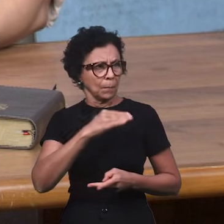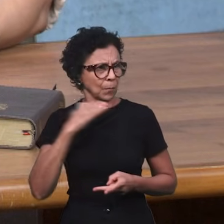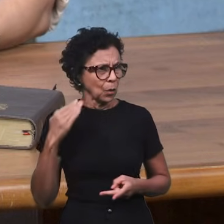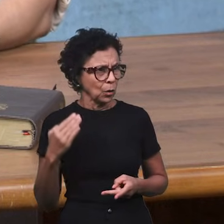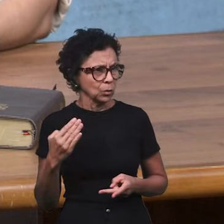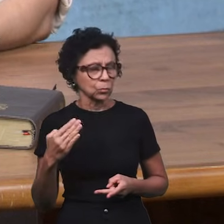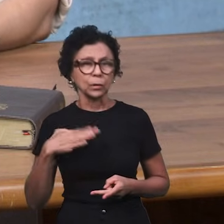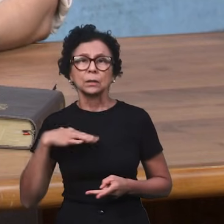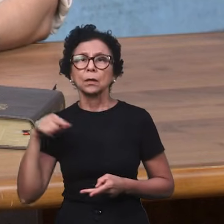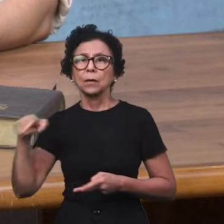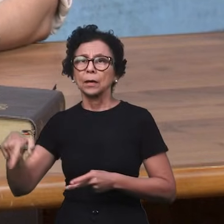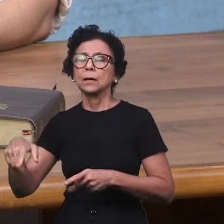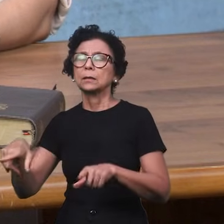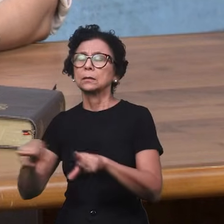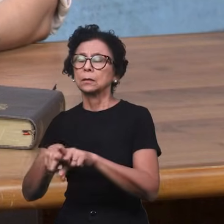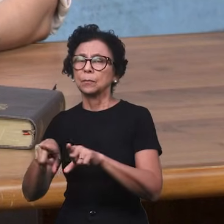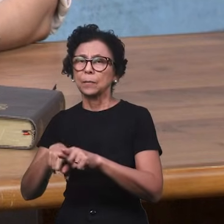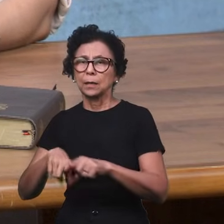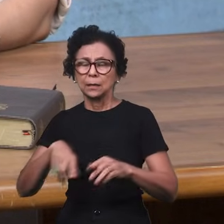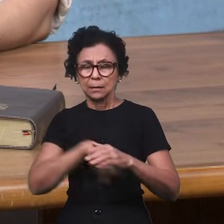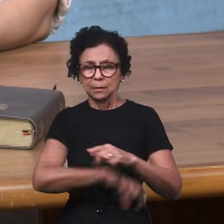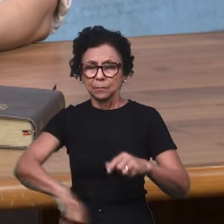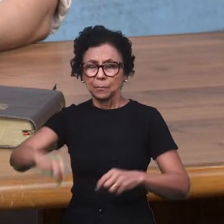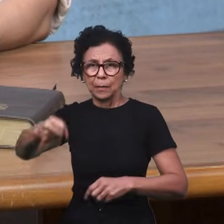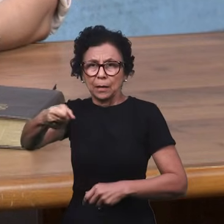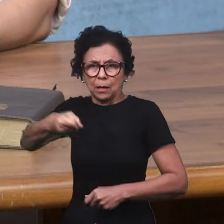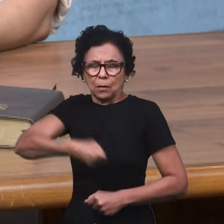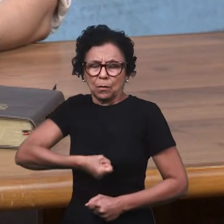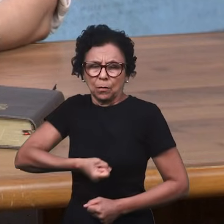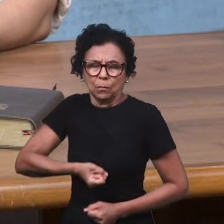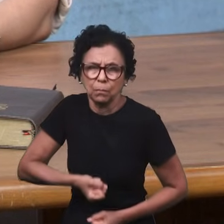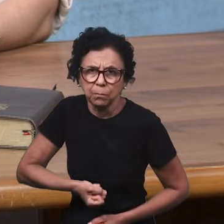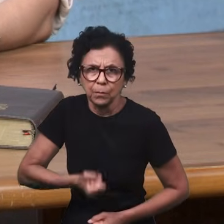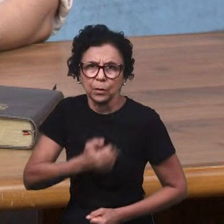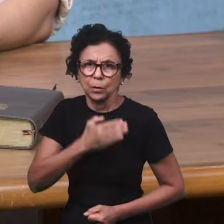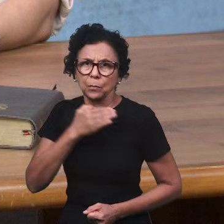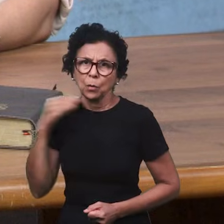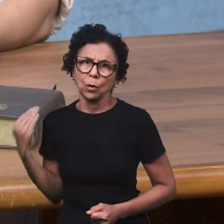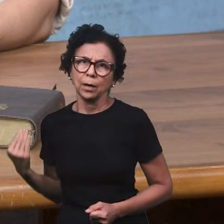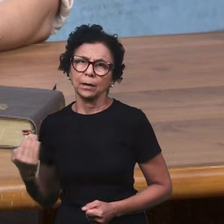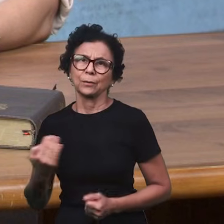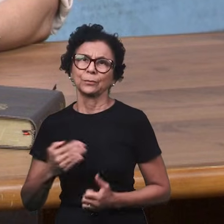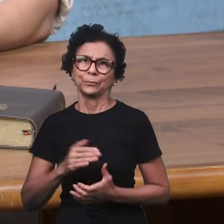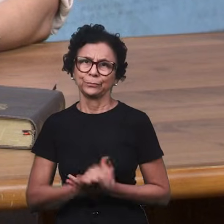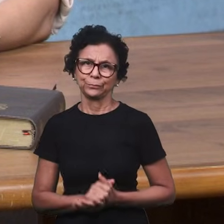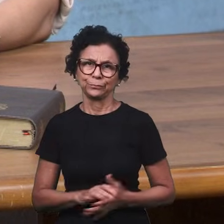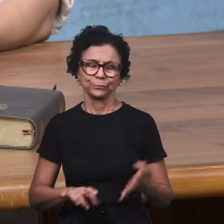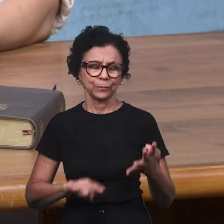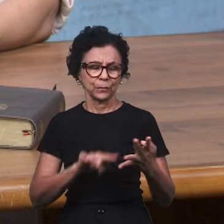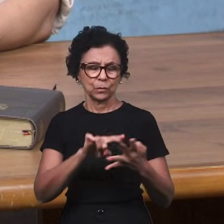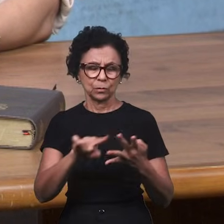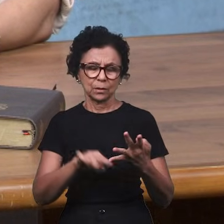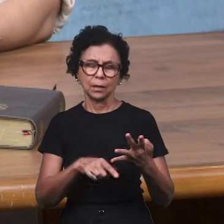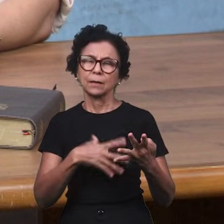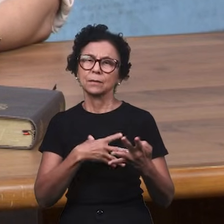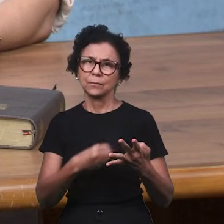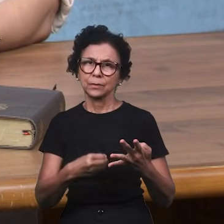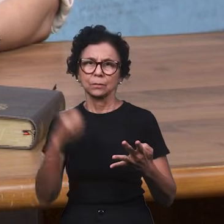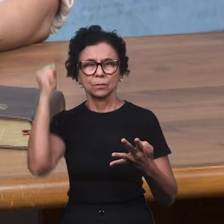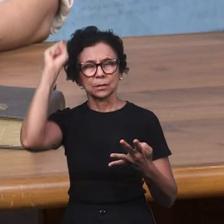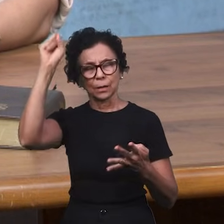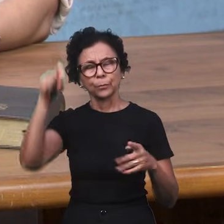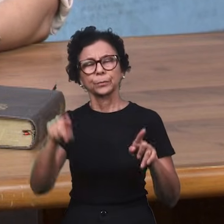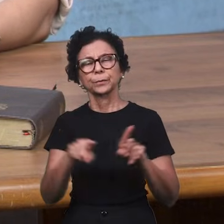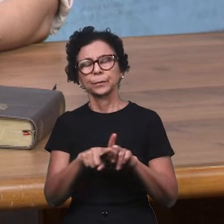morreram Saul e seus 3 filhos, e toda a sua casa morreu juntamente. E vendo todos os homens